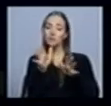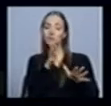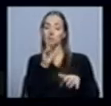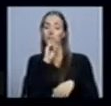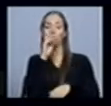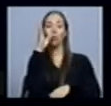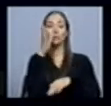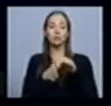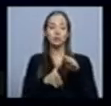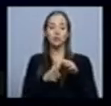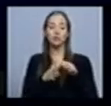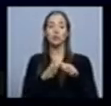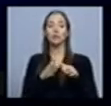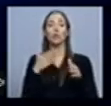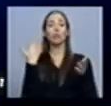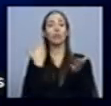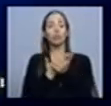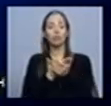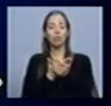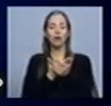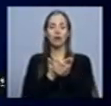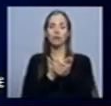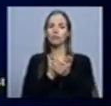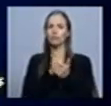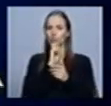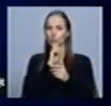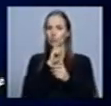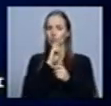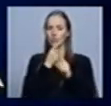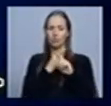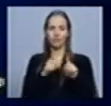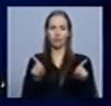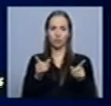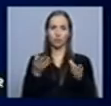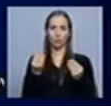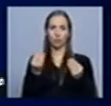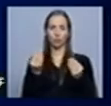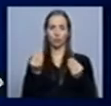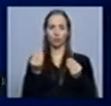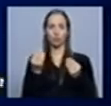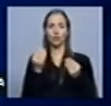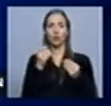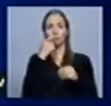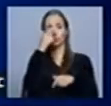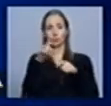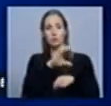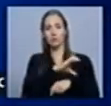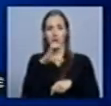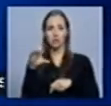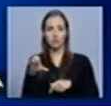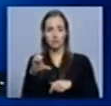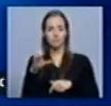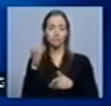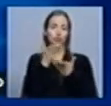acontecer e, portanto, o resultado final pode ser muito diferente daquilo que os astrónomos e os cosmólogos pensavam. E,